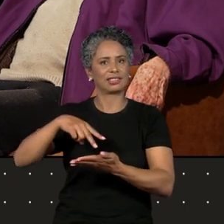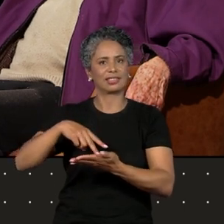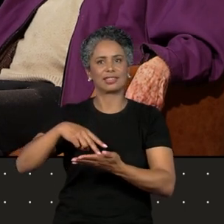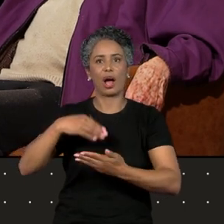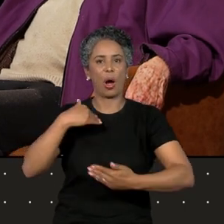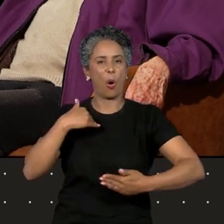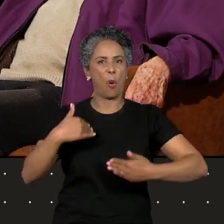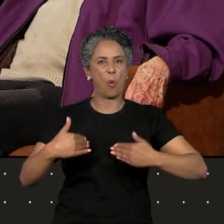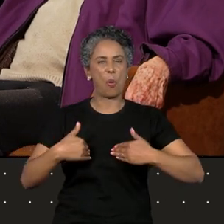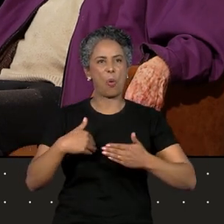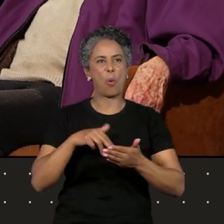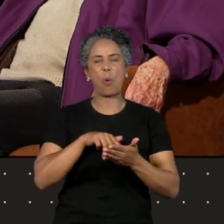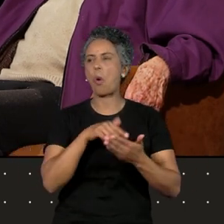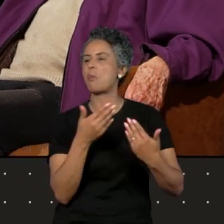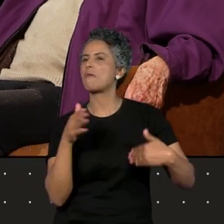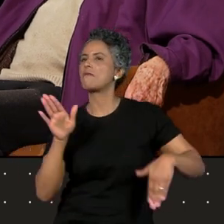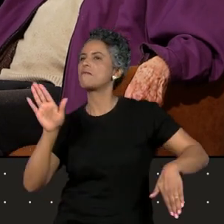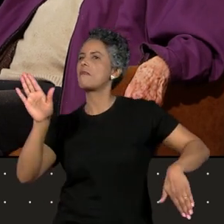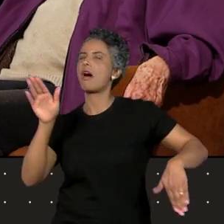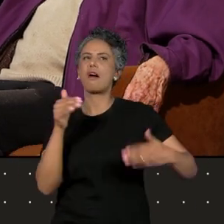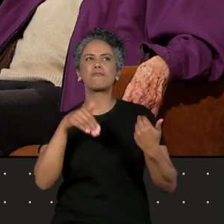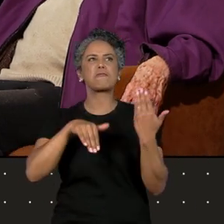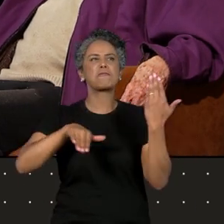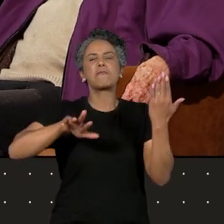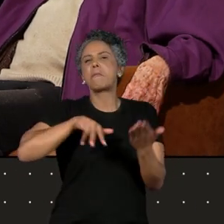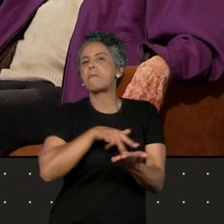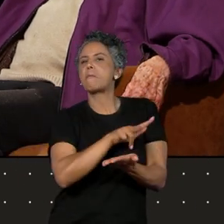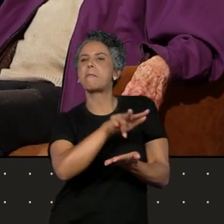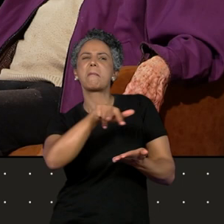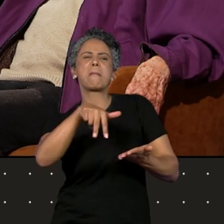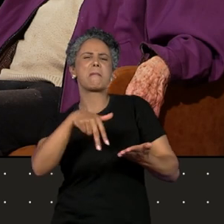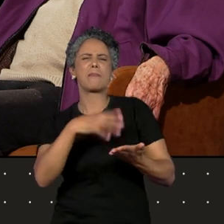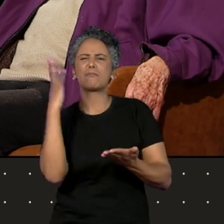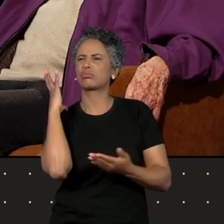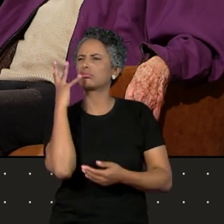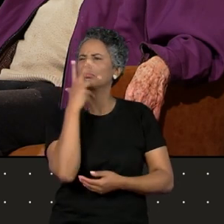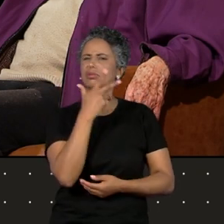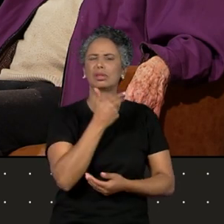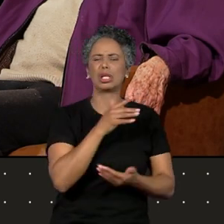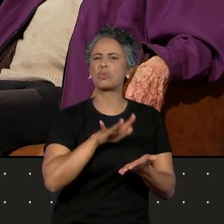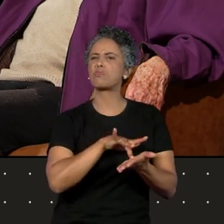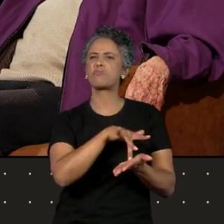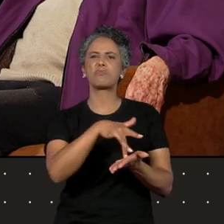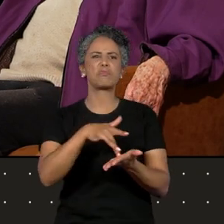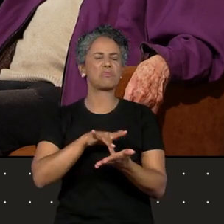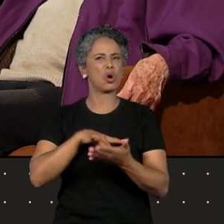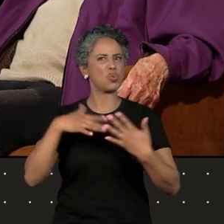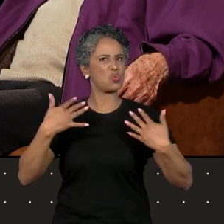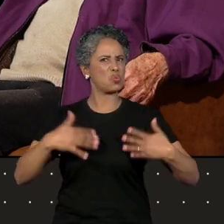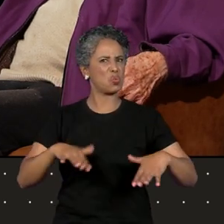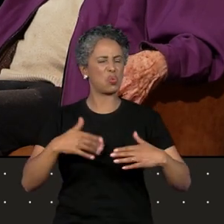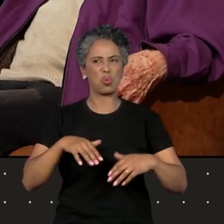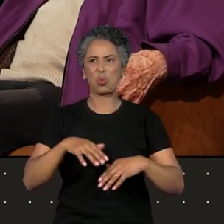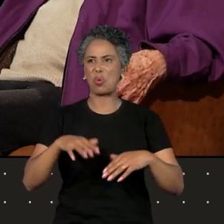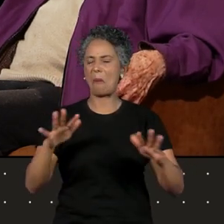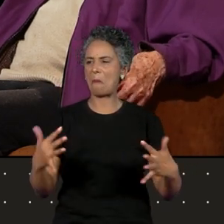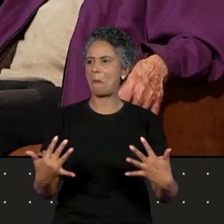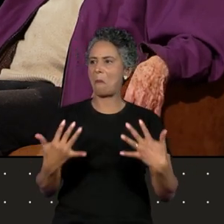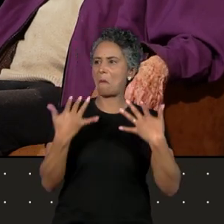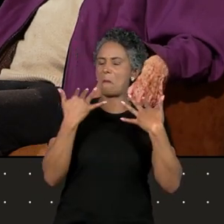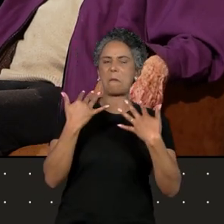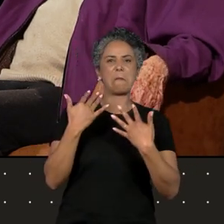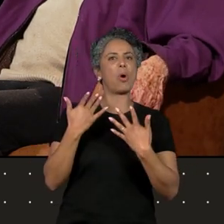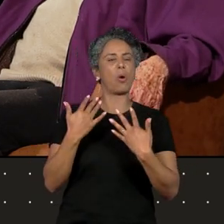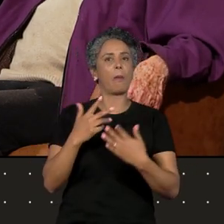elasticidade, uma elegância e uma verdade que ultrapassava os limites e desejos da própria